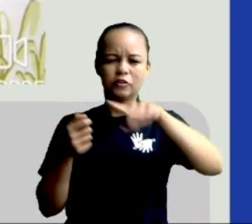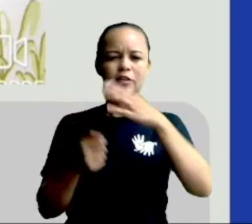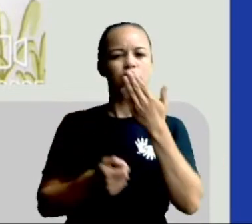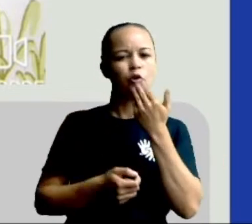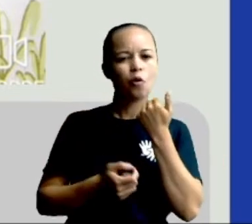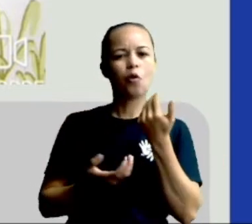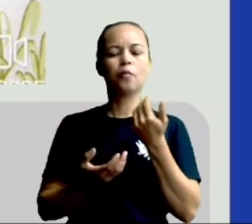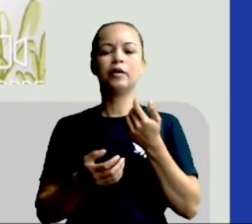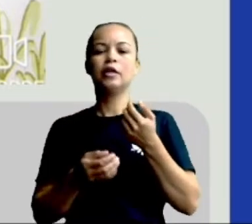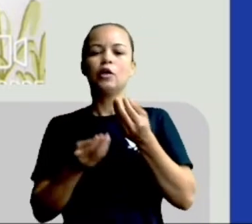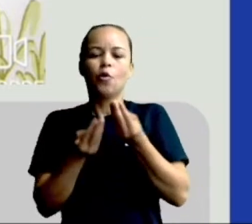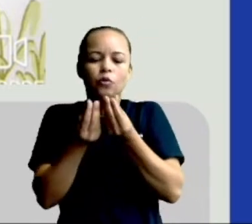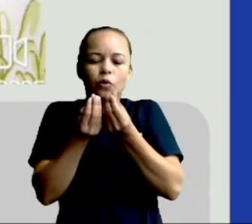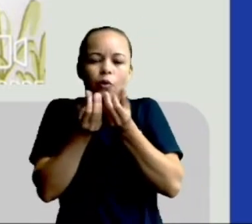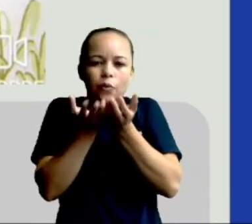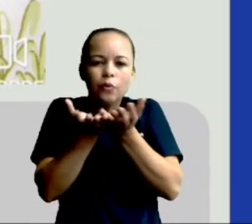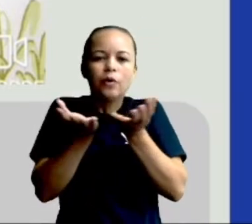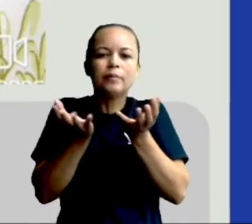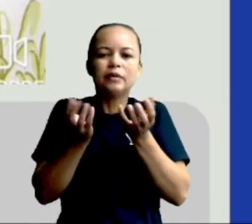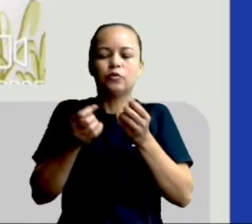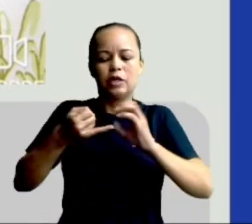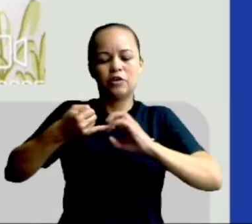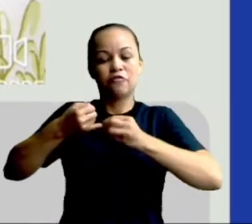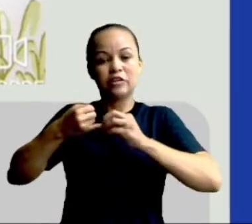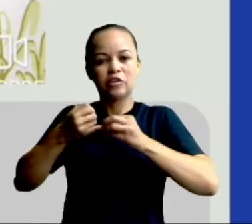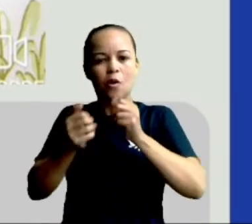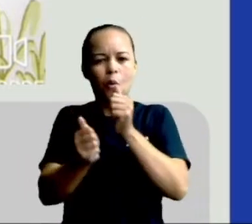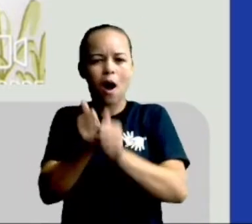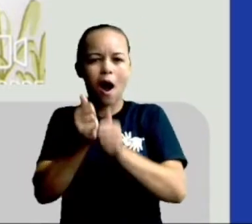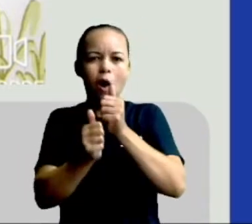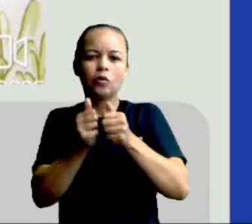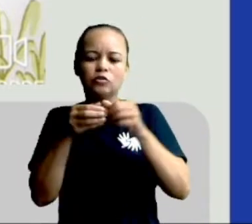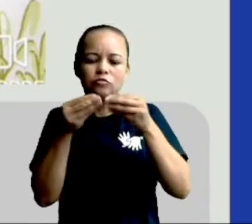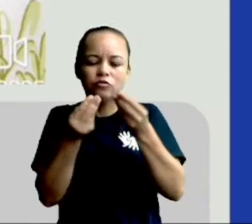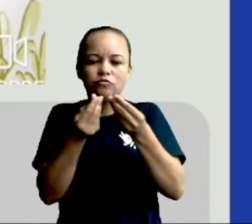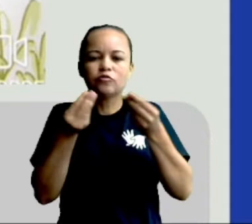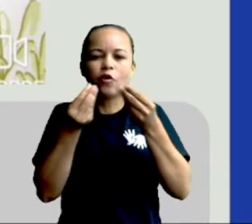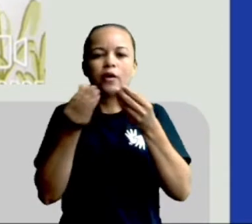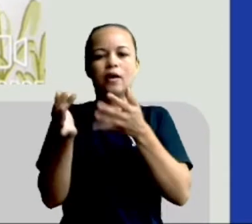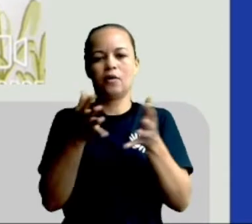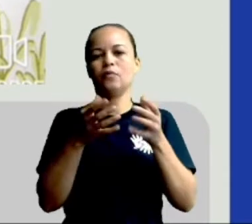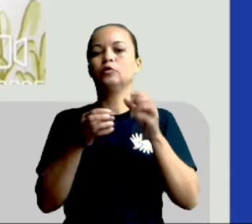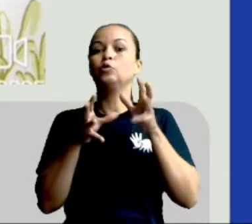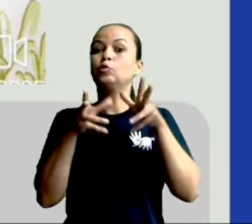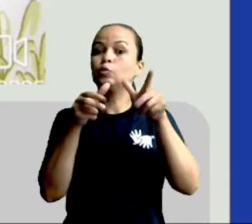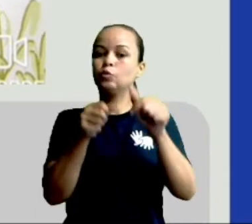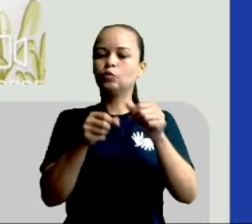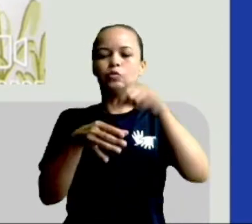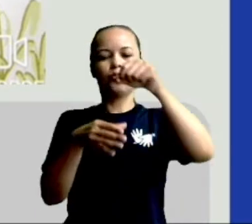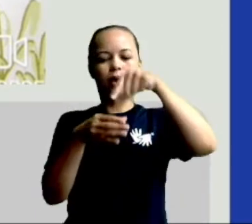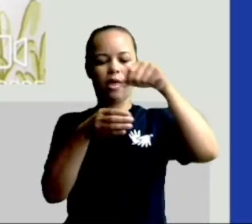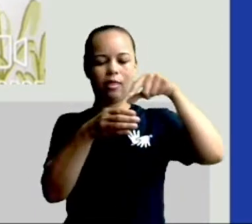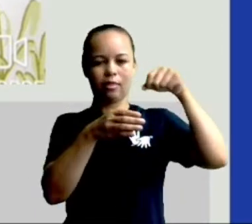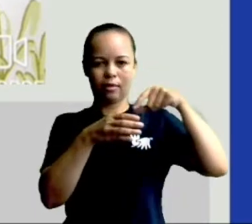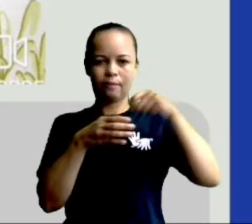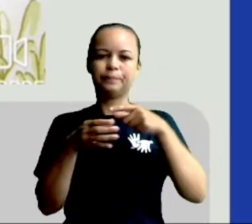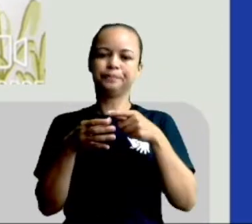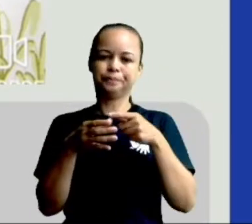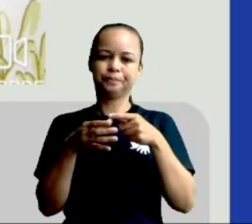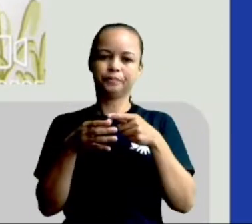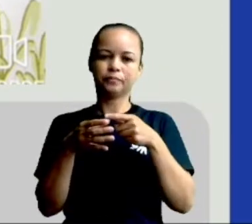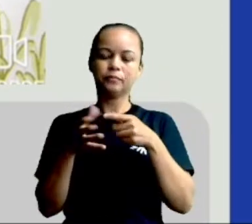você come, o arroz, o feijão, tudo que for grão é semente. Isso mesmo. Então,